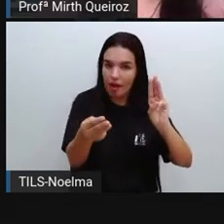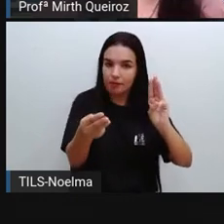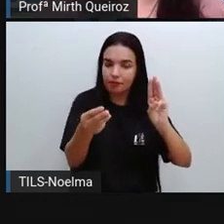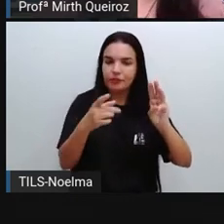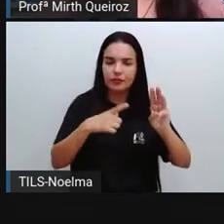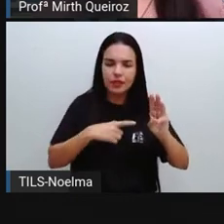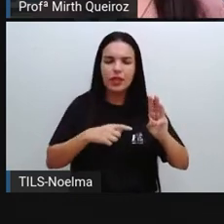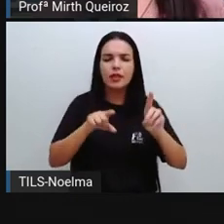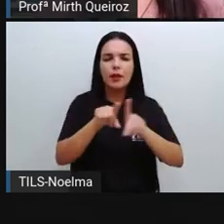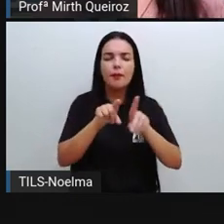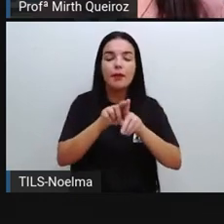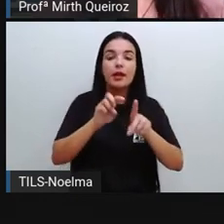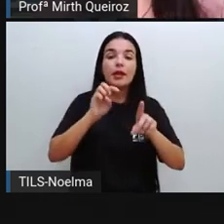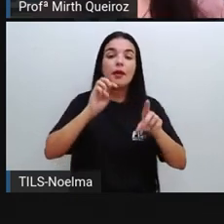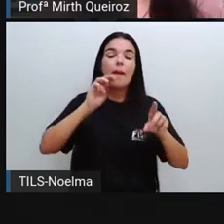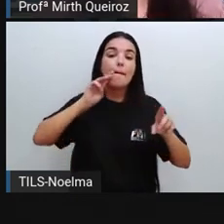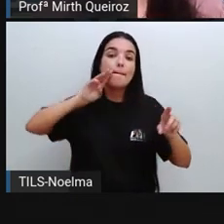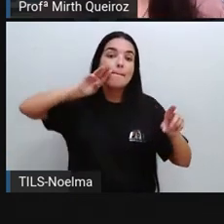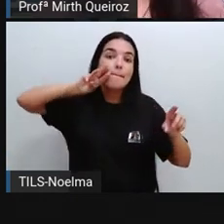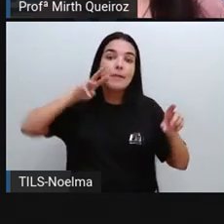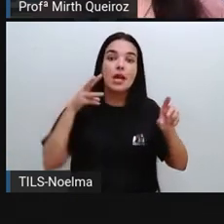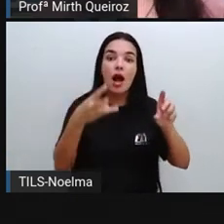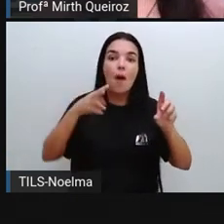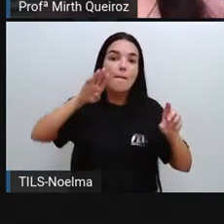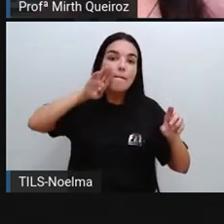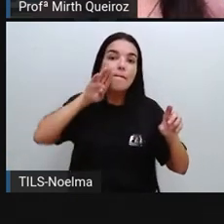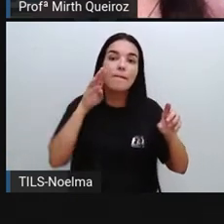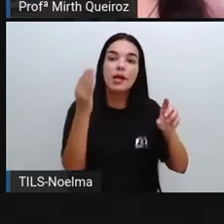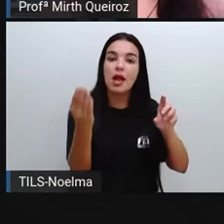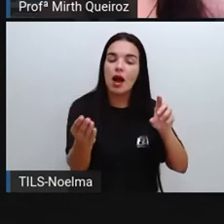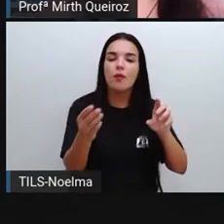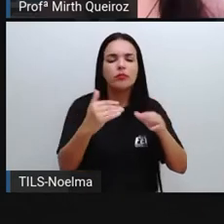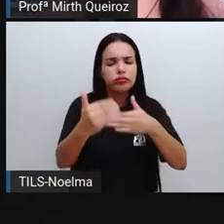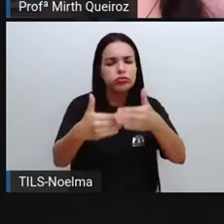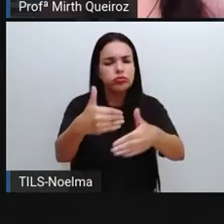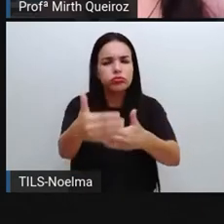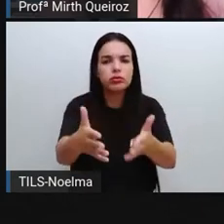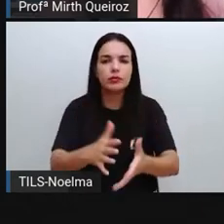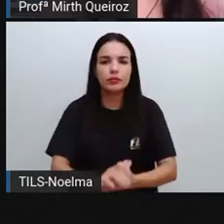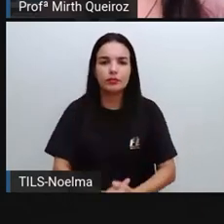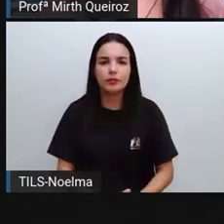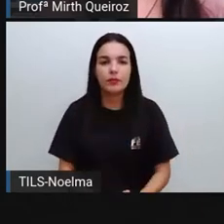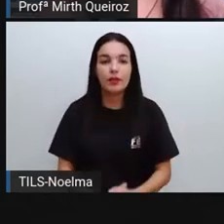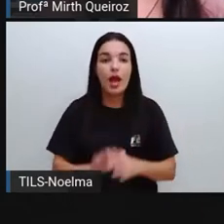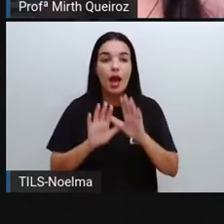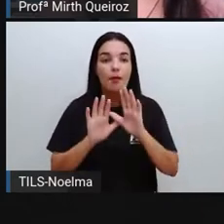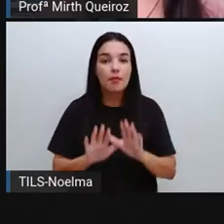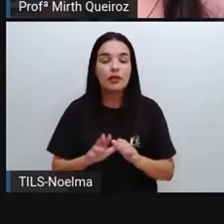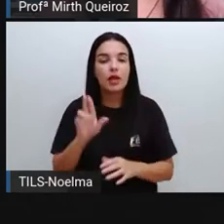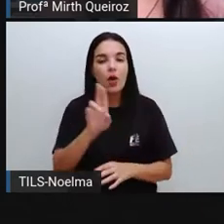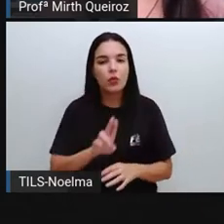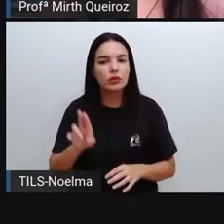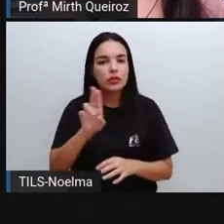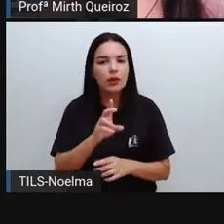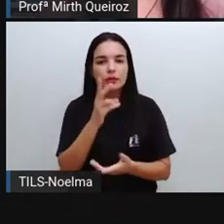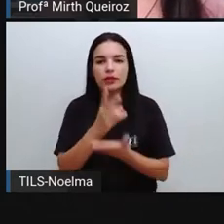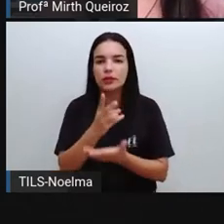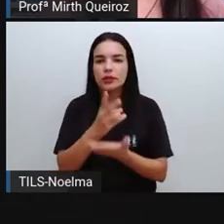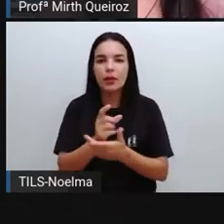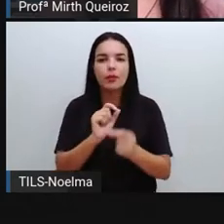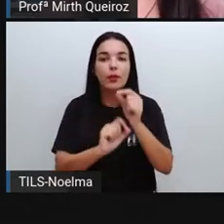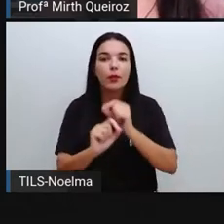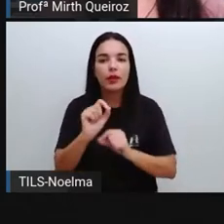gente vai ver de milhão de bilhão e assim por diante é mas nós utilizamos aí